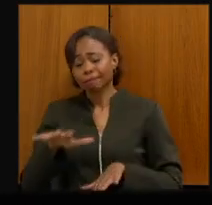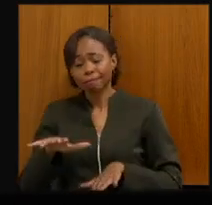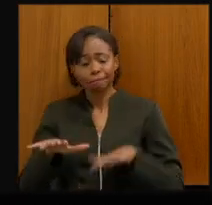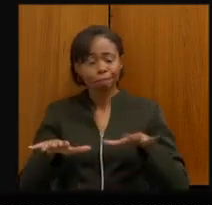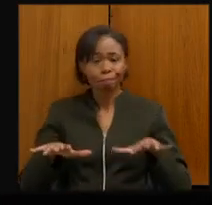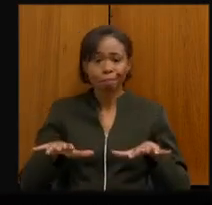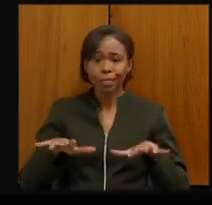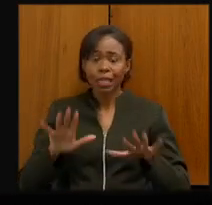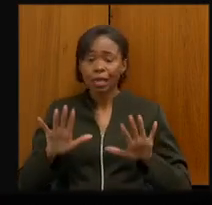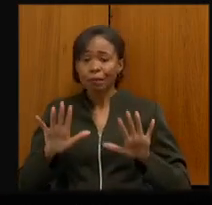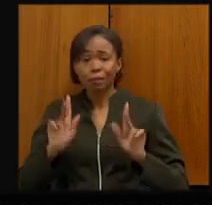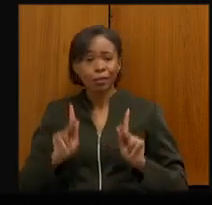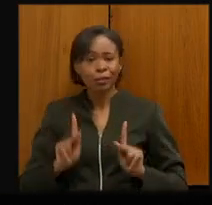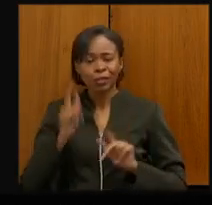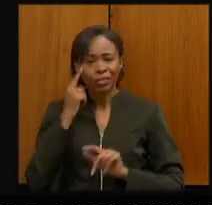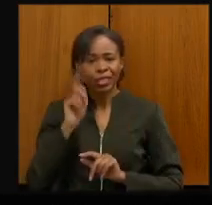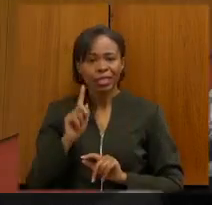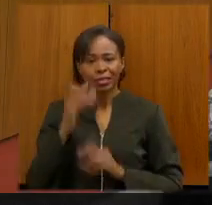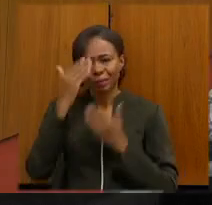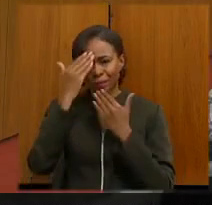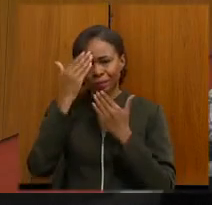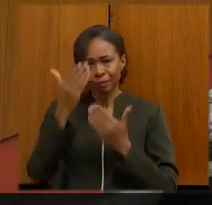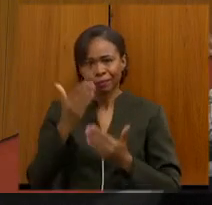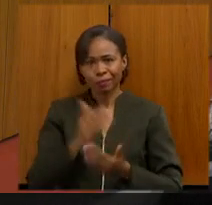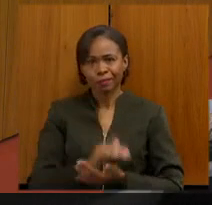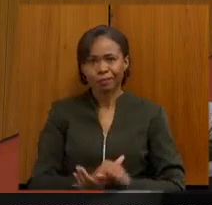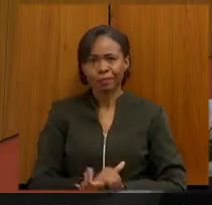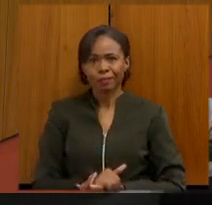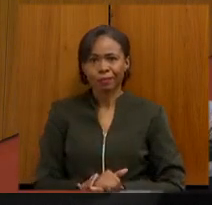é muito obrigado agradeço